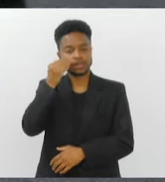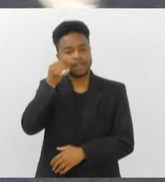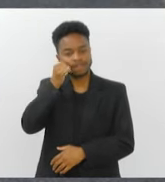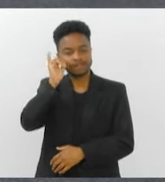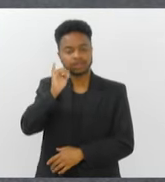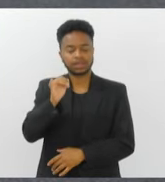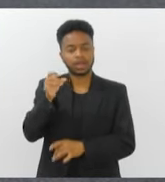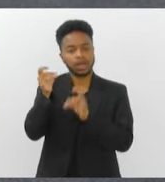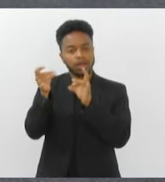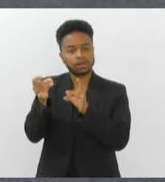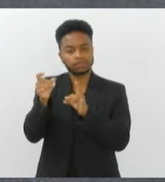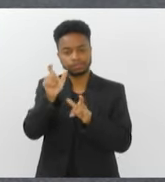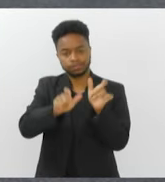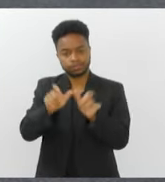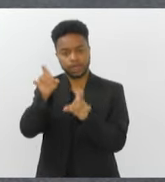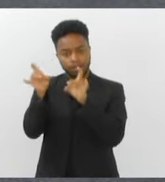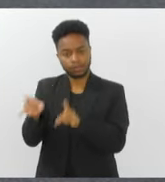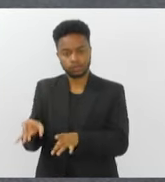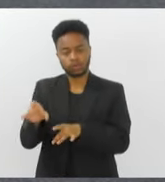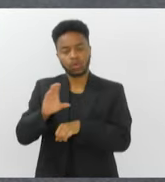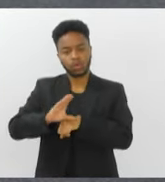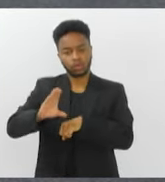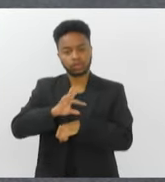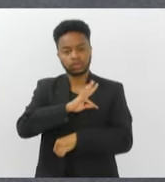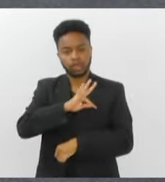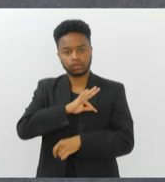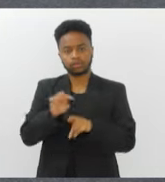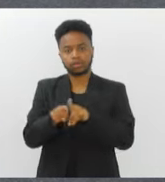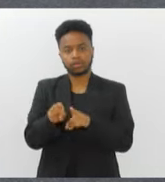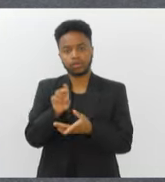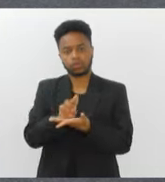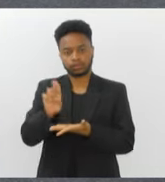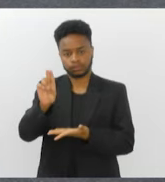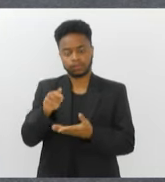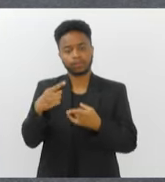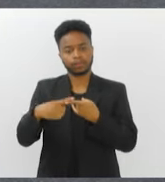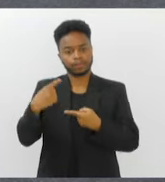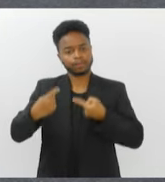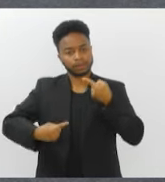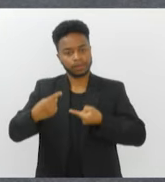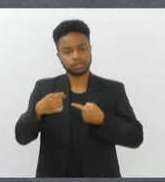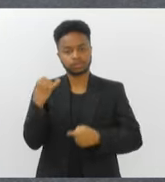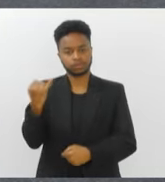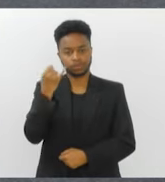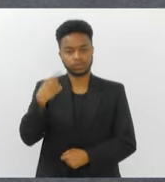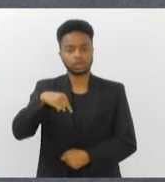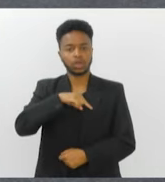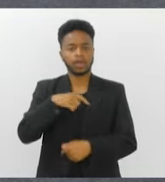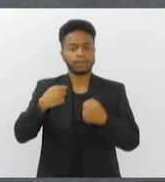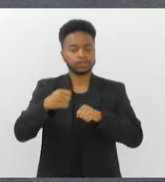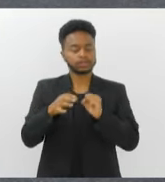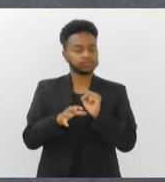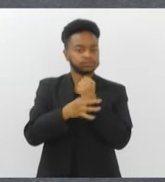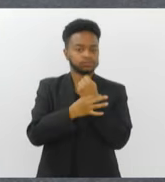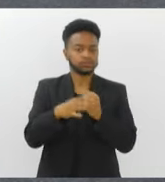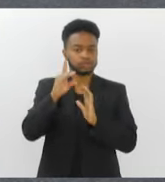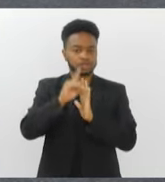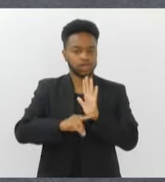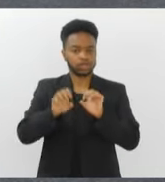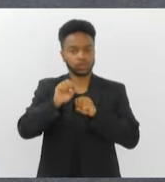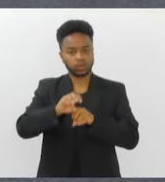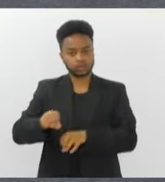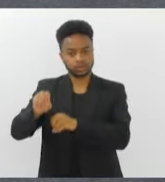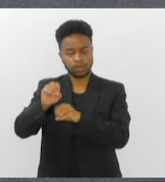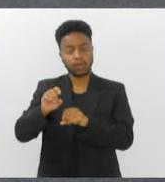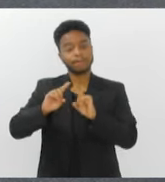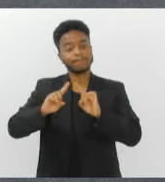universidades e da outras providências. Esse é um debate fundamental. A gente precisa garantir o direito à educação. E garantir o